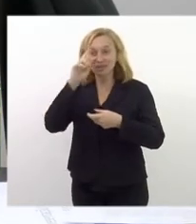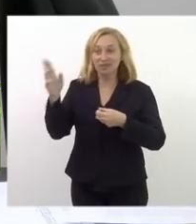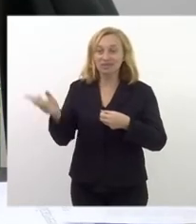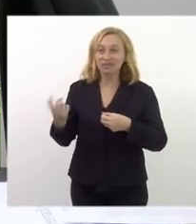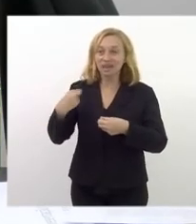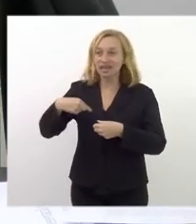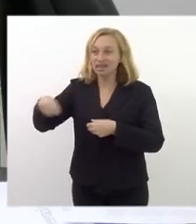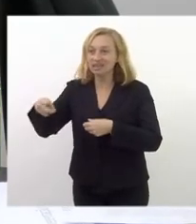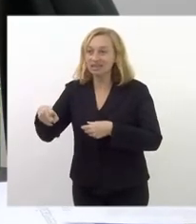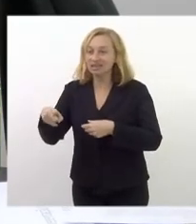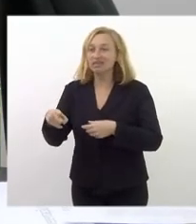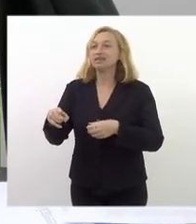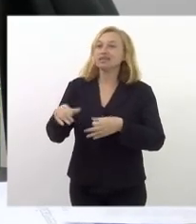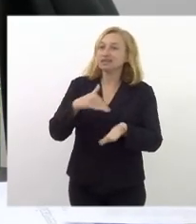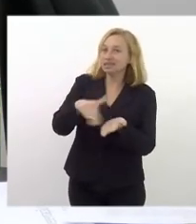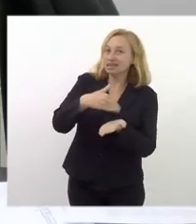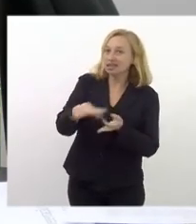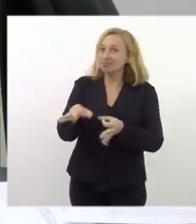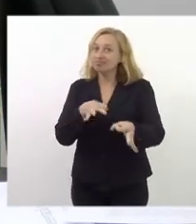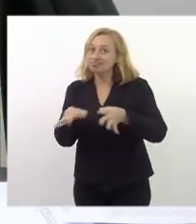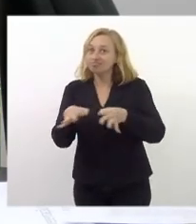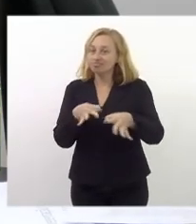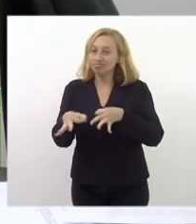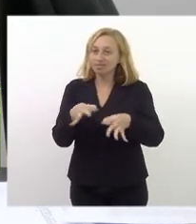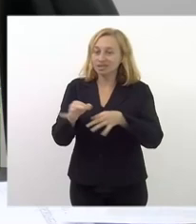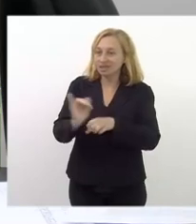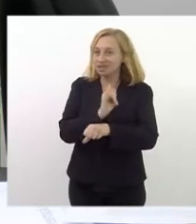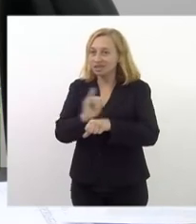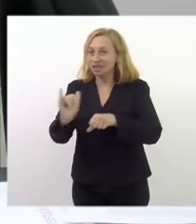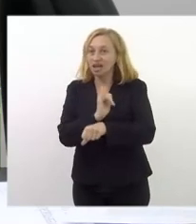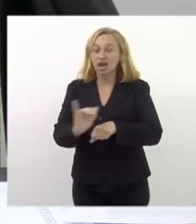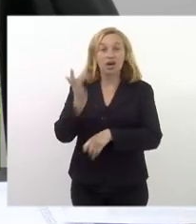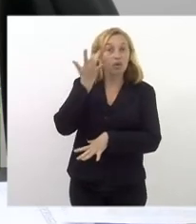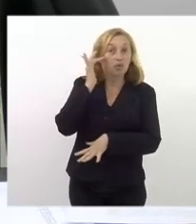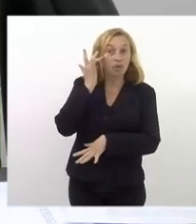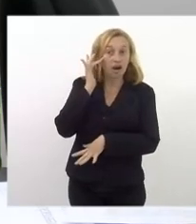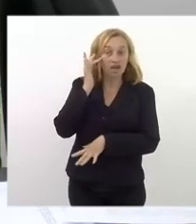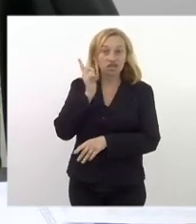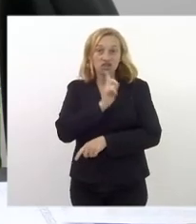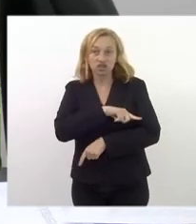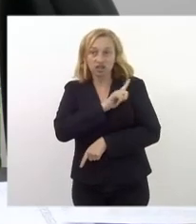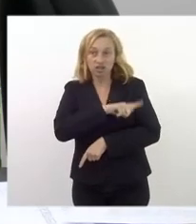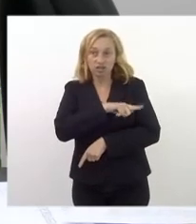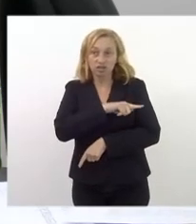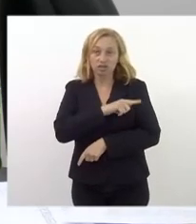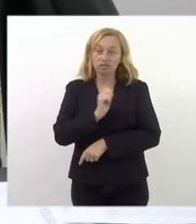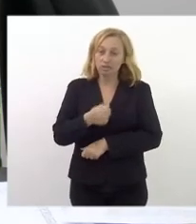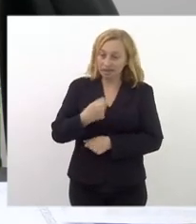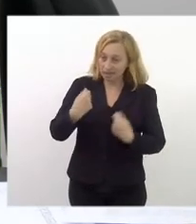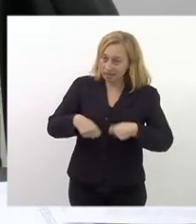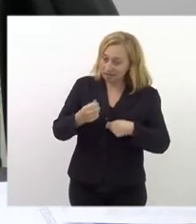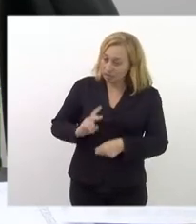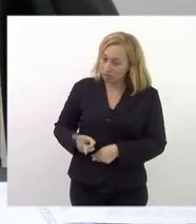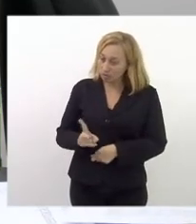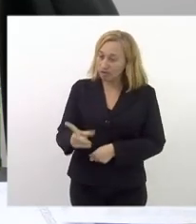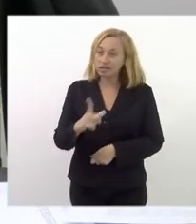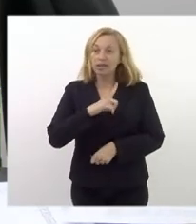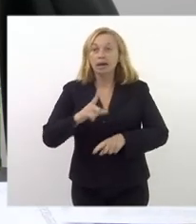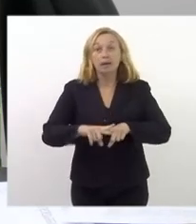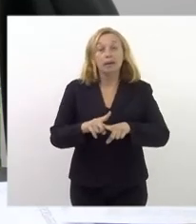de Planejamento. Né? Eu sou daqueles que acho que as gestões têm que ter continuidade. E para